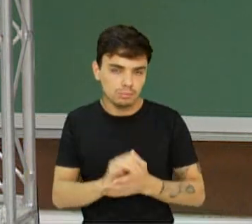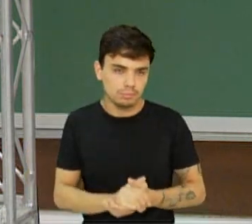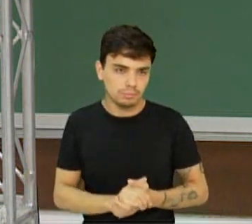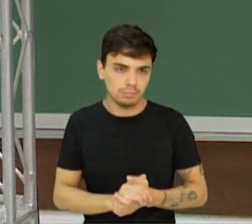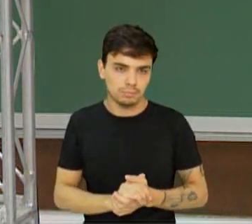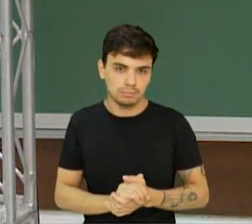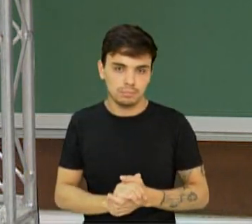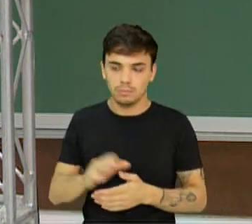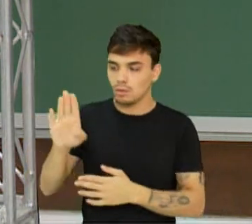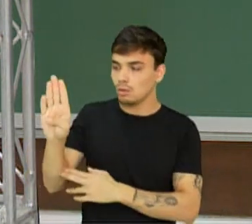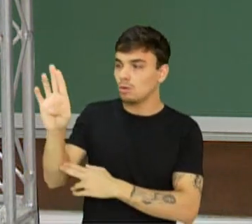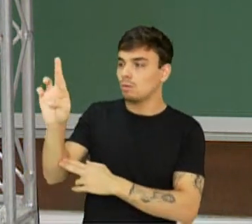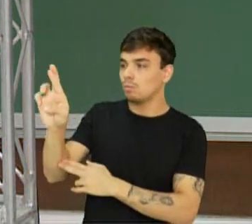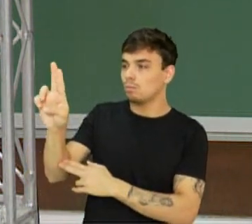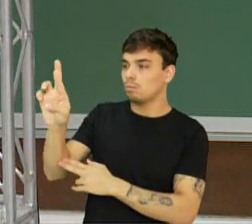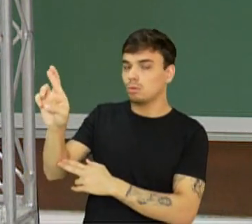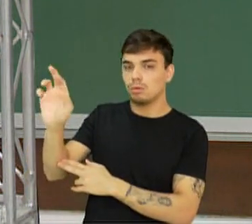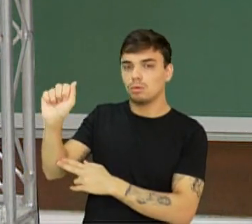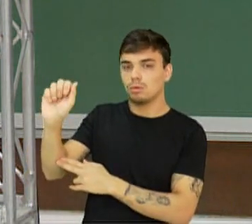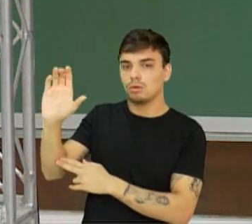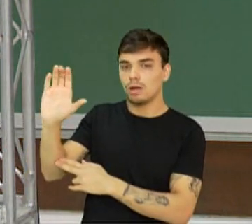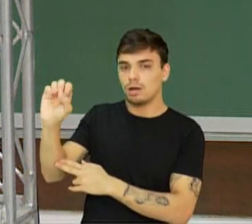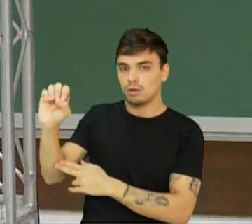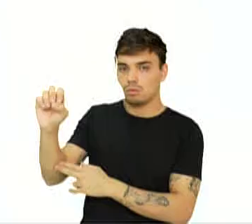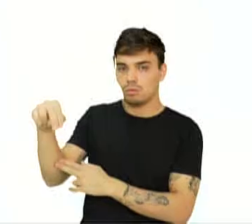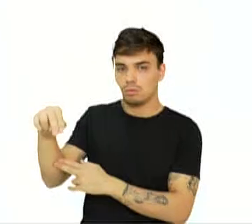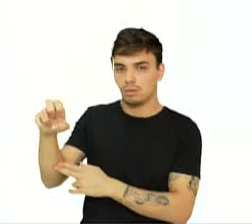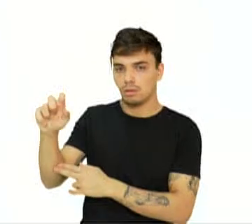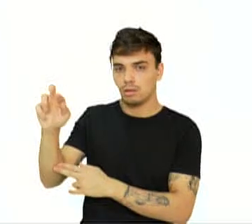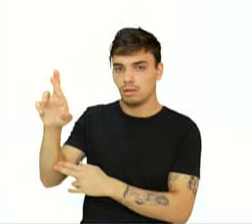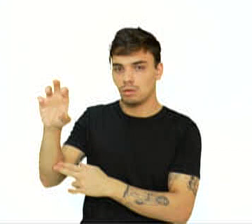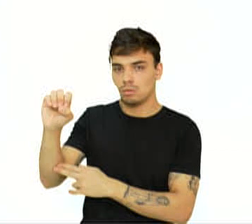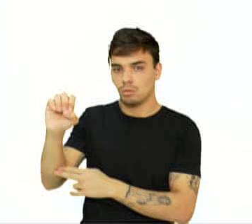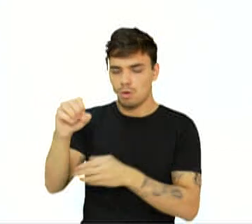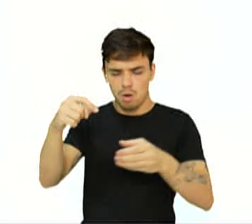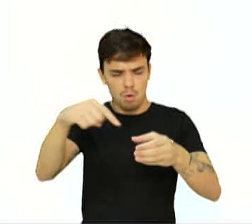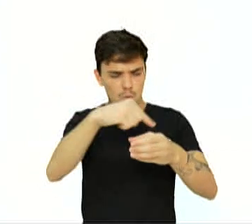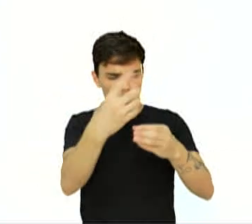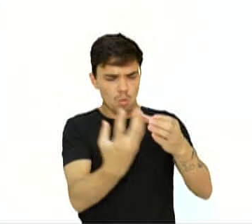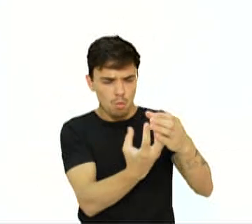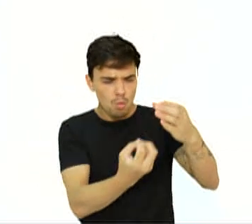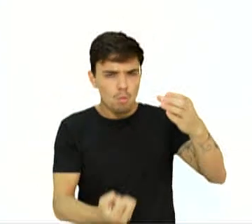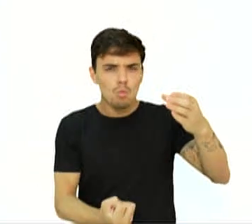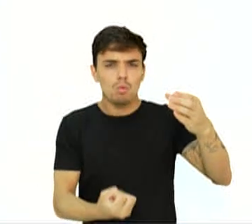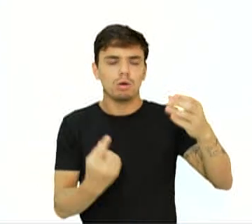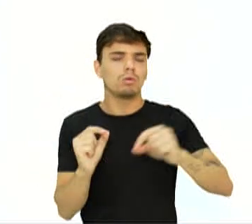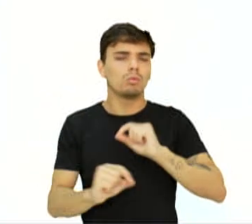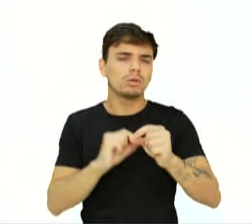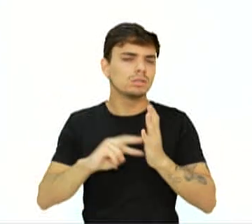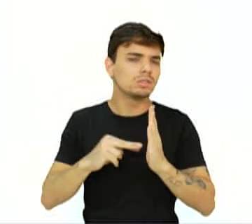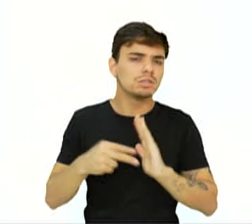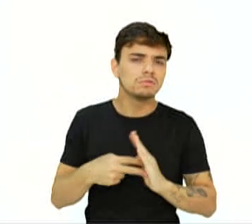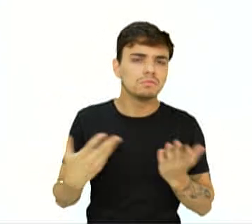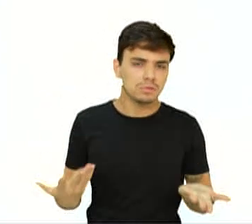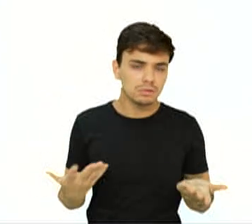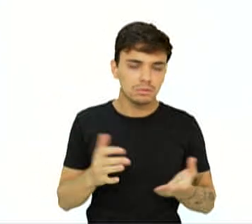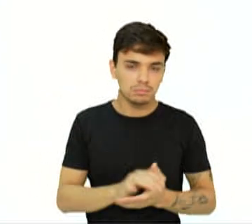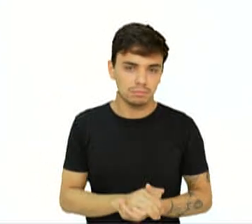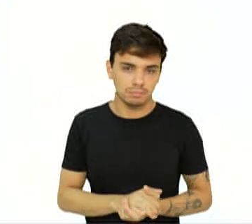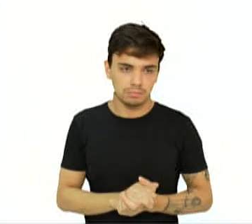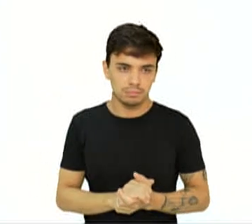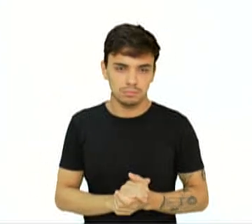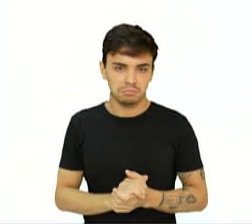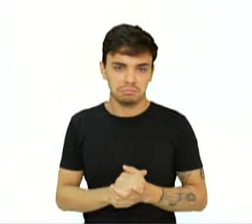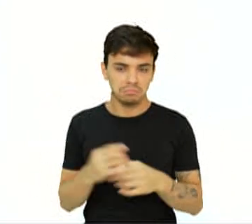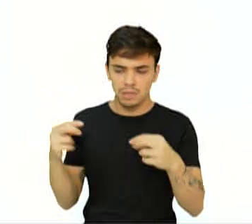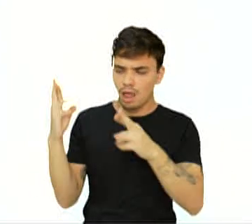buracos negros, né? Então, deixa eu ler para vocês a questão. E, nossa, o que tem a ver buraco negro com controle remoto? Vamos